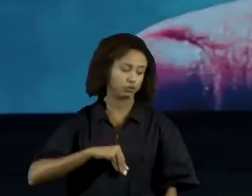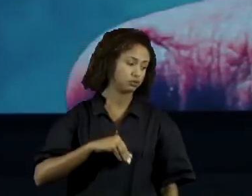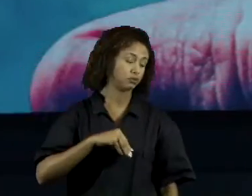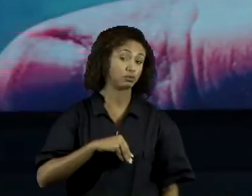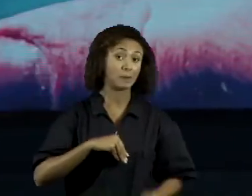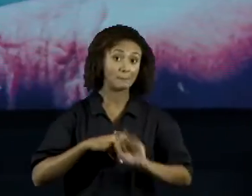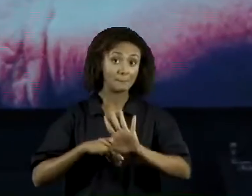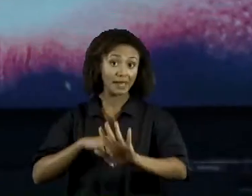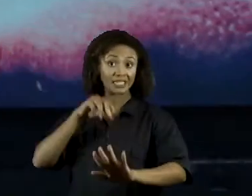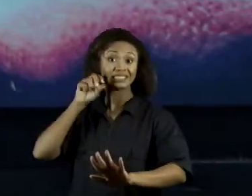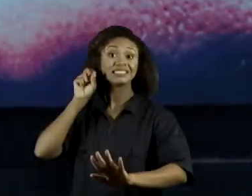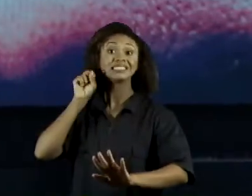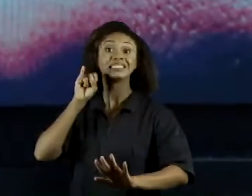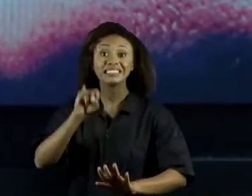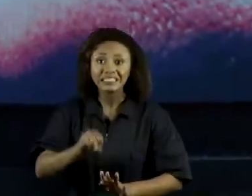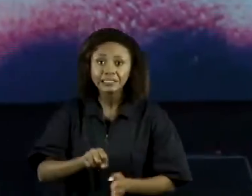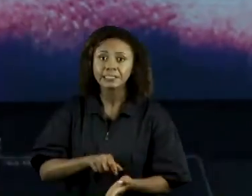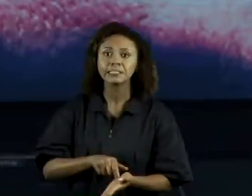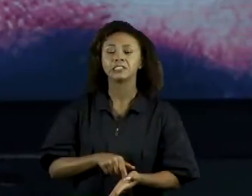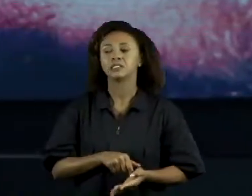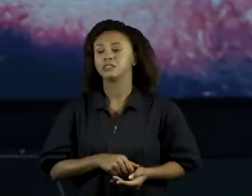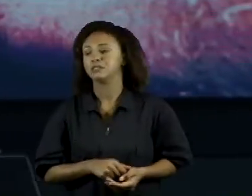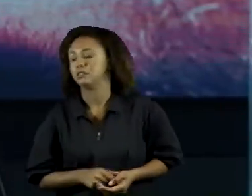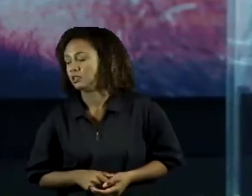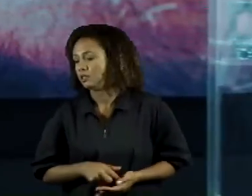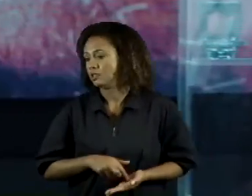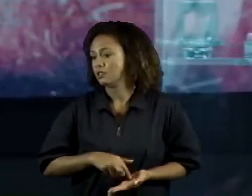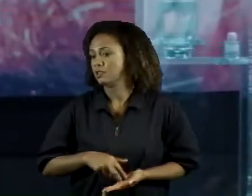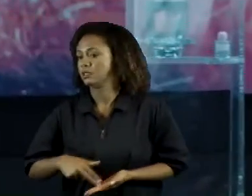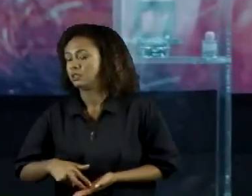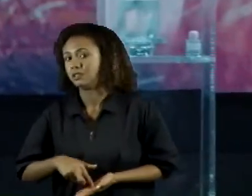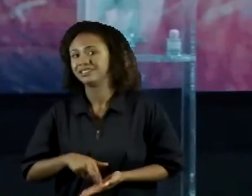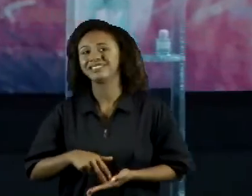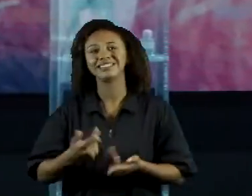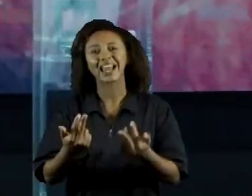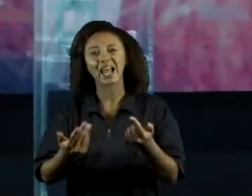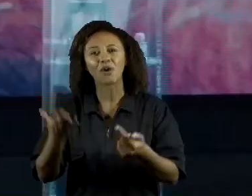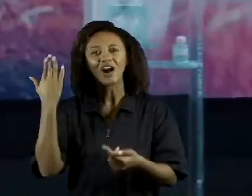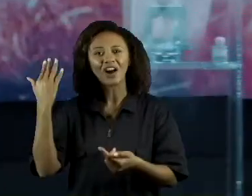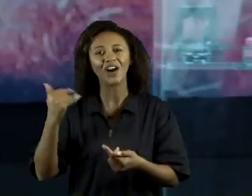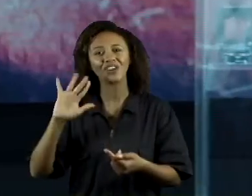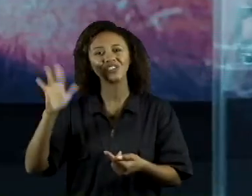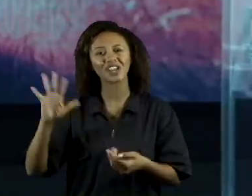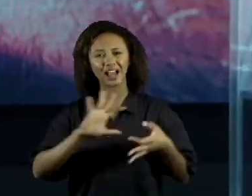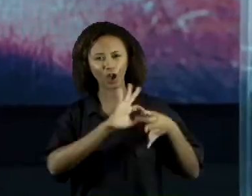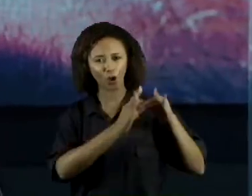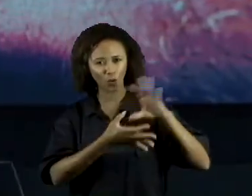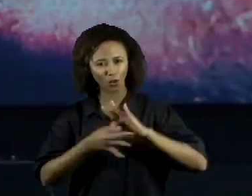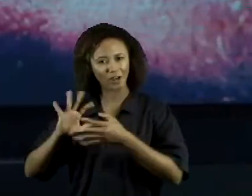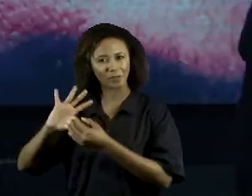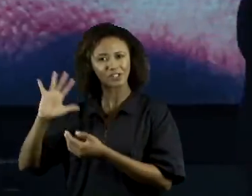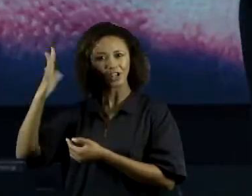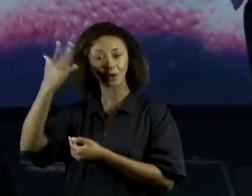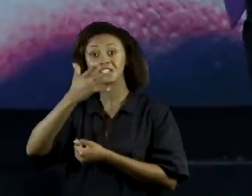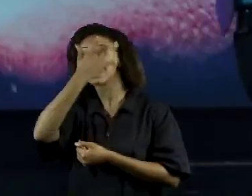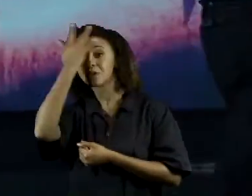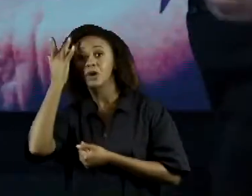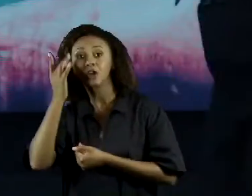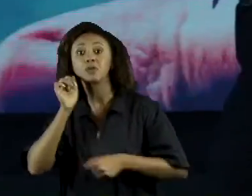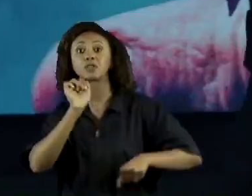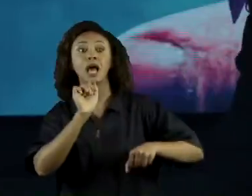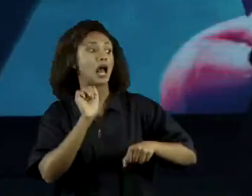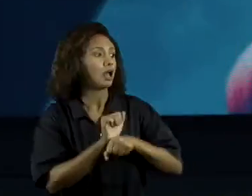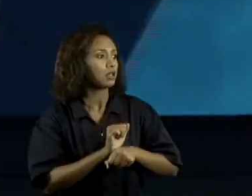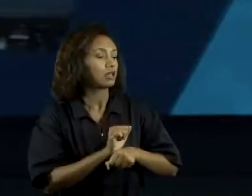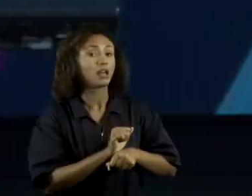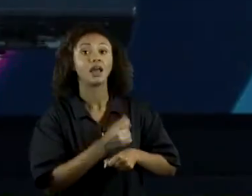chegar mancando, como aquele maratonista na Olimpíada, né? Que as pessoas pararam para levá-lo, porque ele